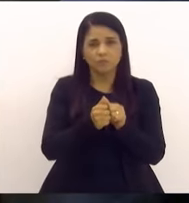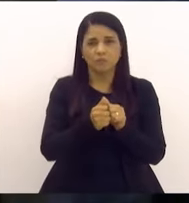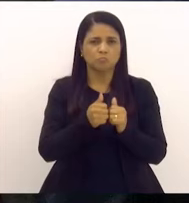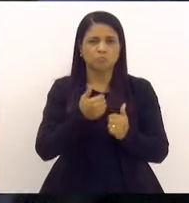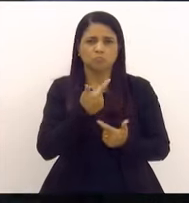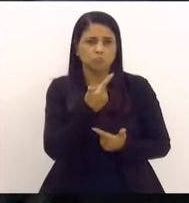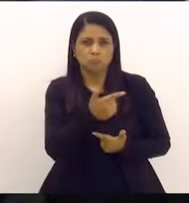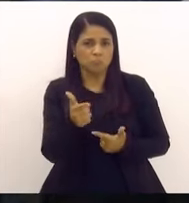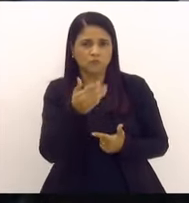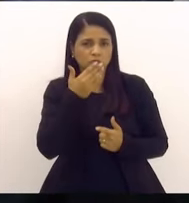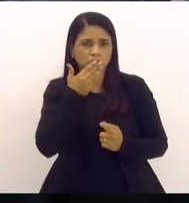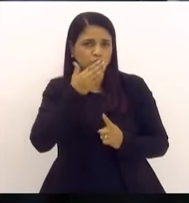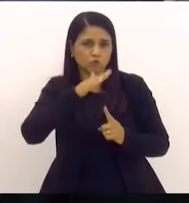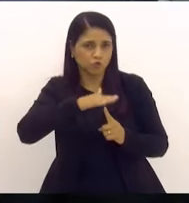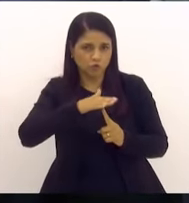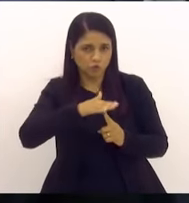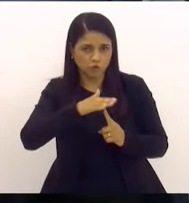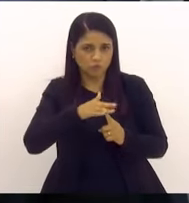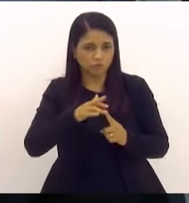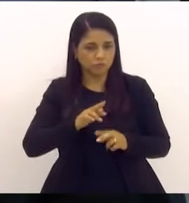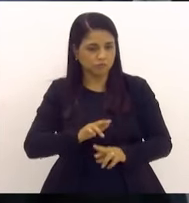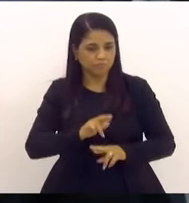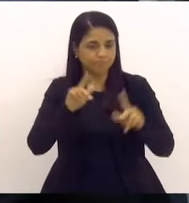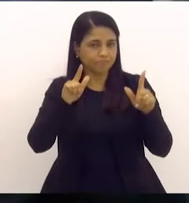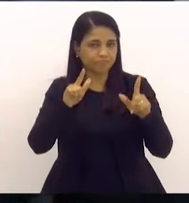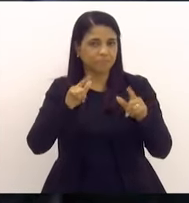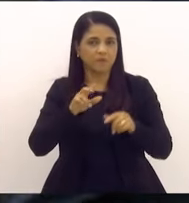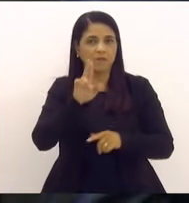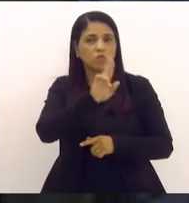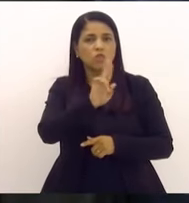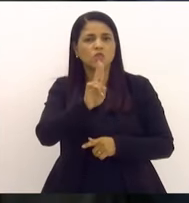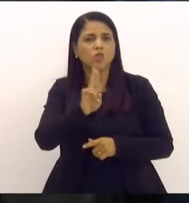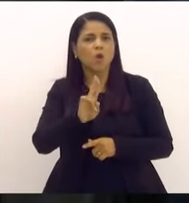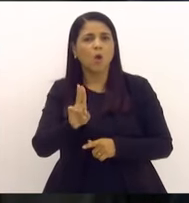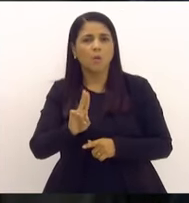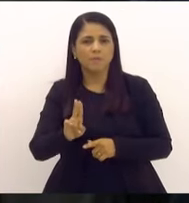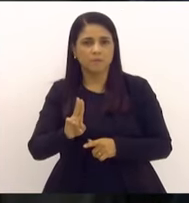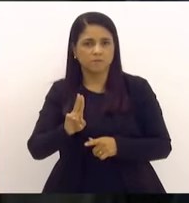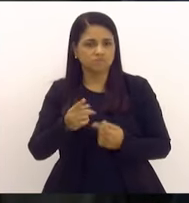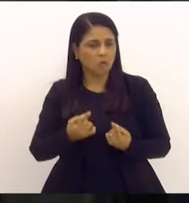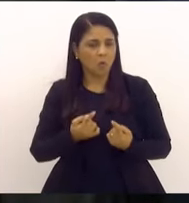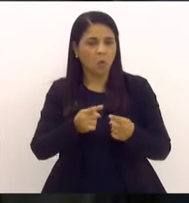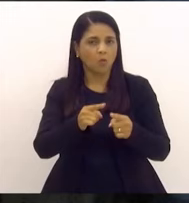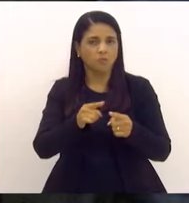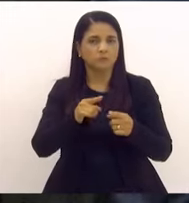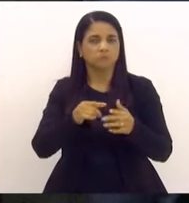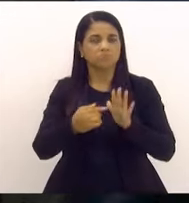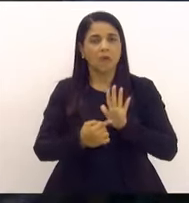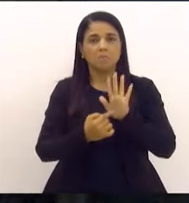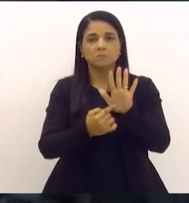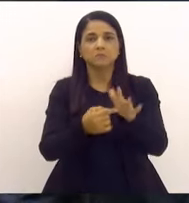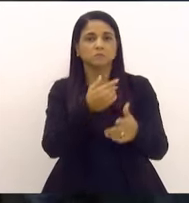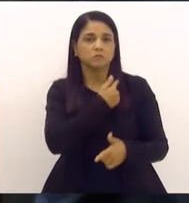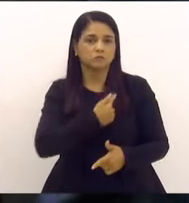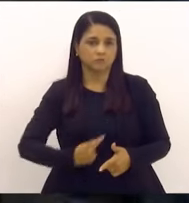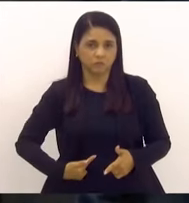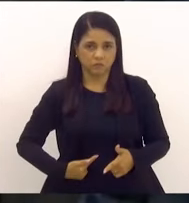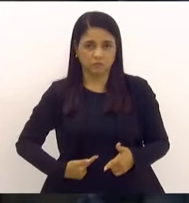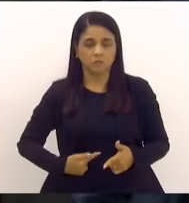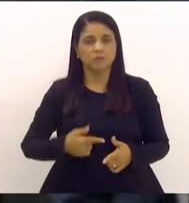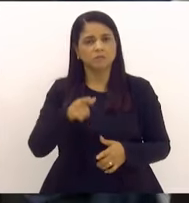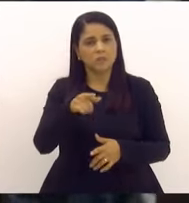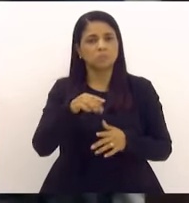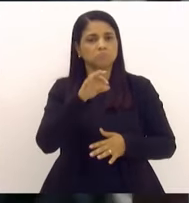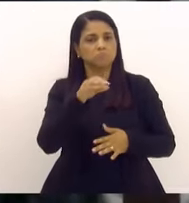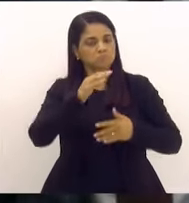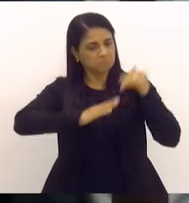de rejeição ao nome apresentado pelo governador. Um policial que tem uma trajetória ilibada na instituição,